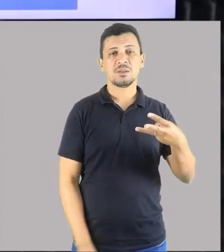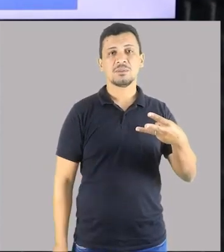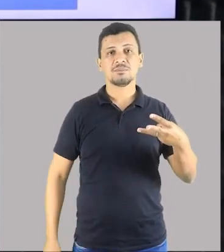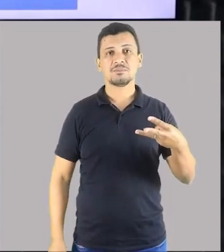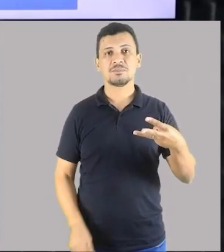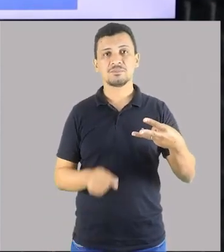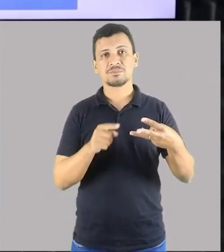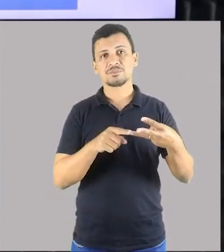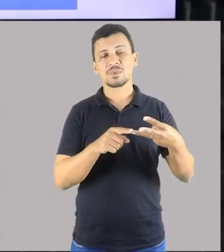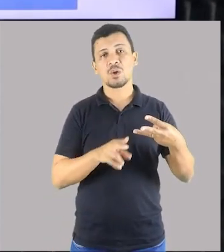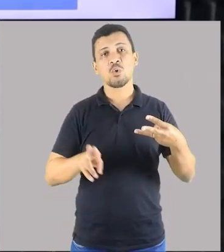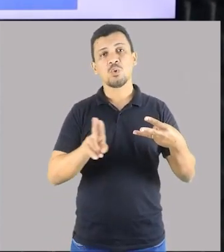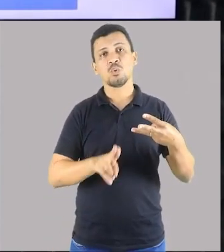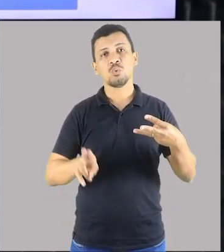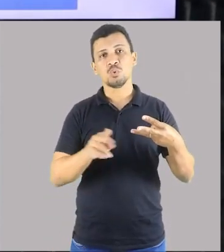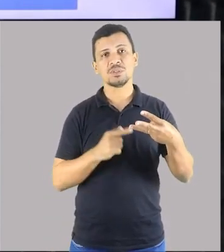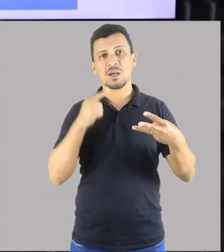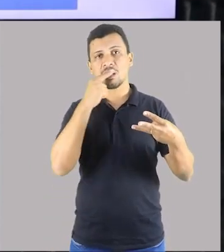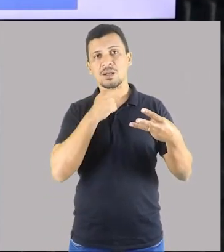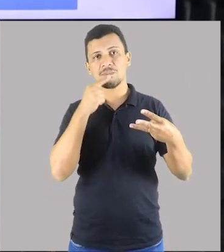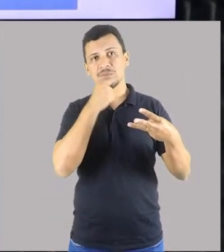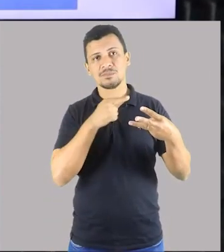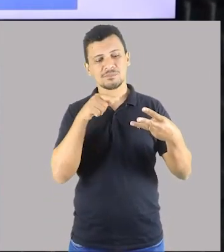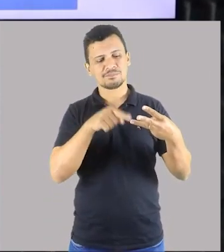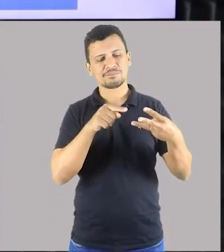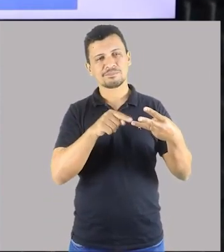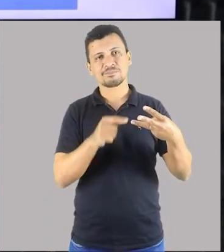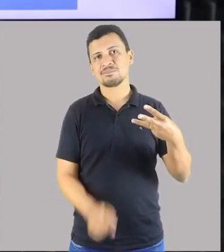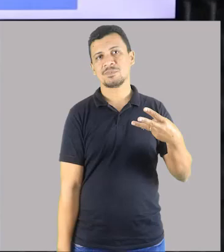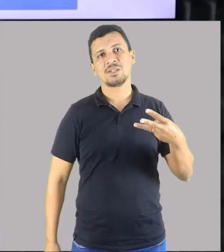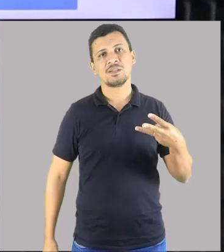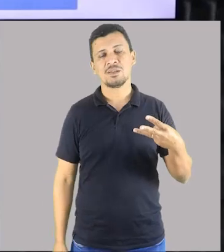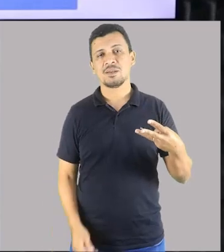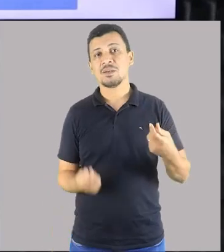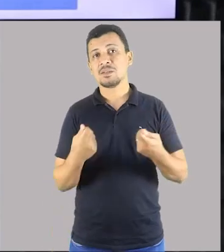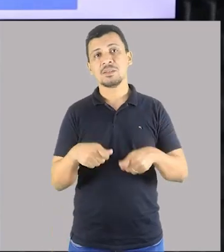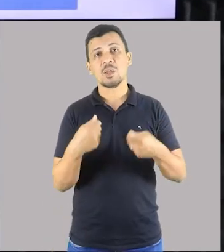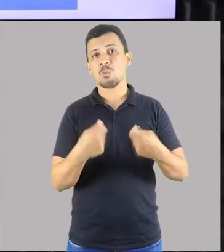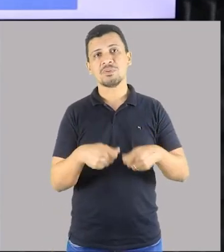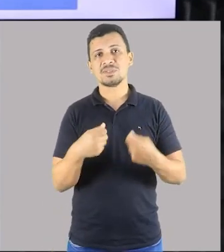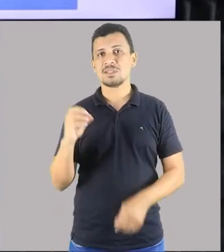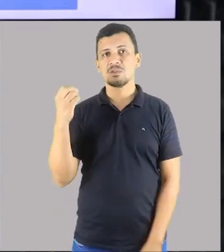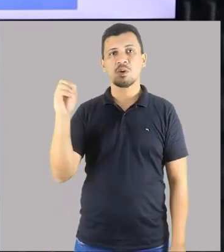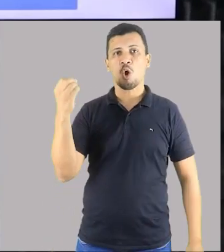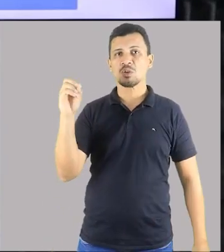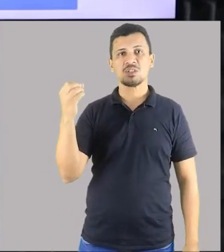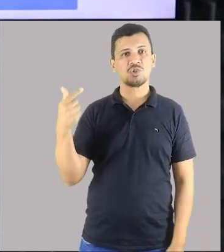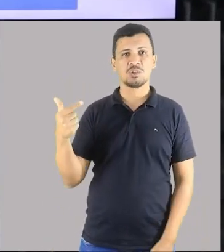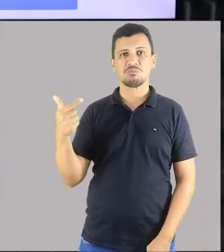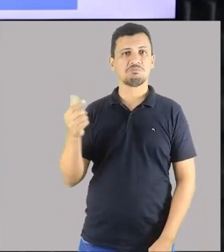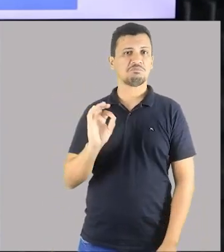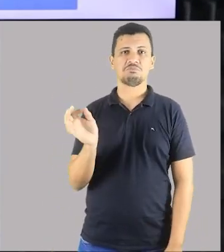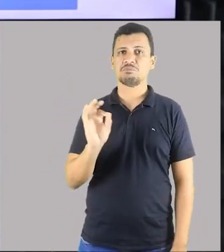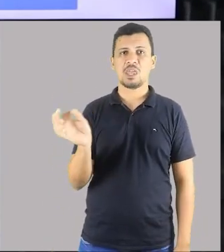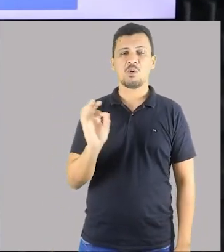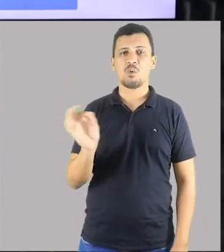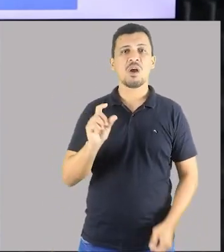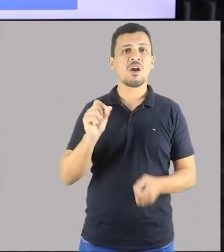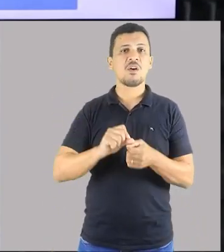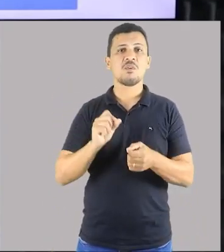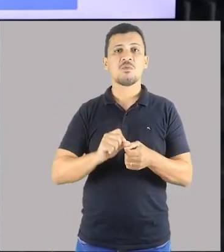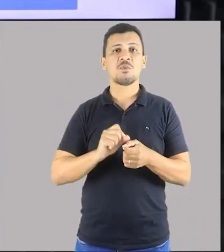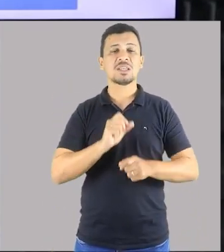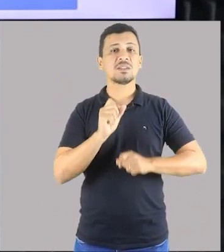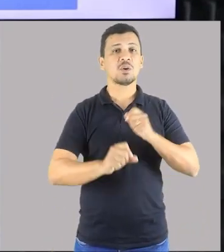metabólica que utiliza o carboidrato, eles não necessitam de oxigênio para fazer